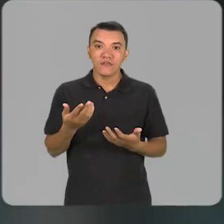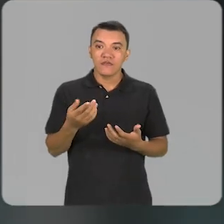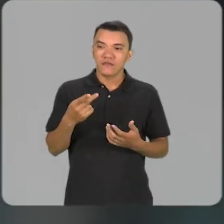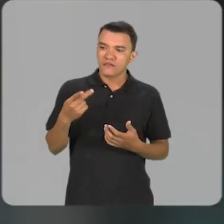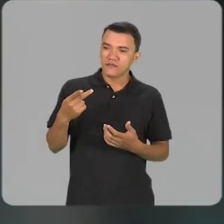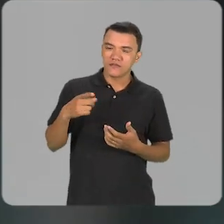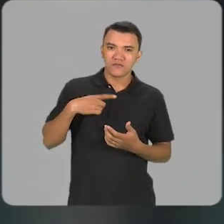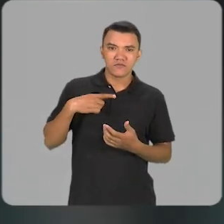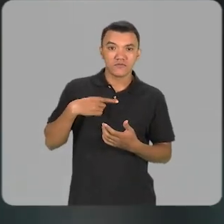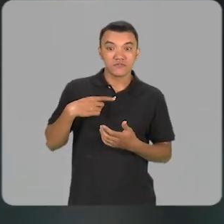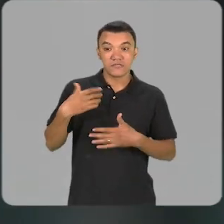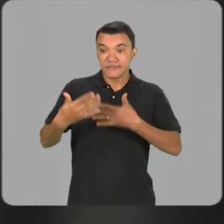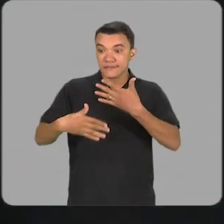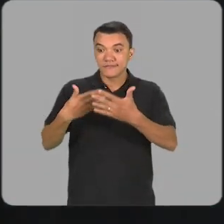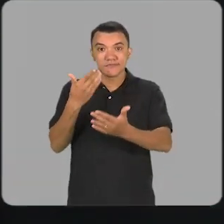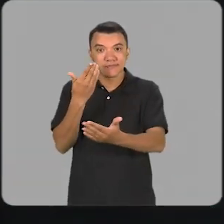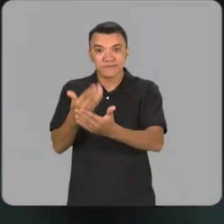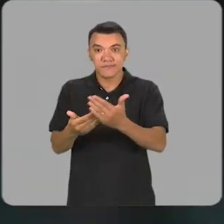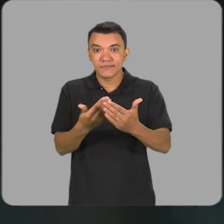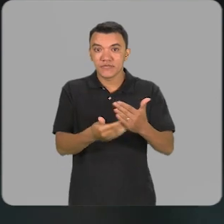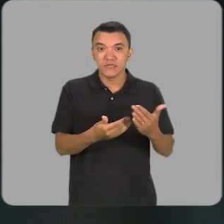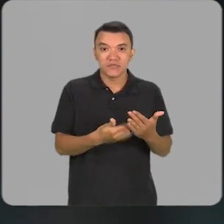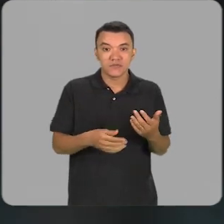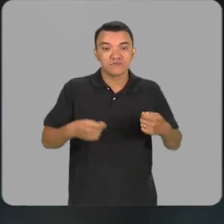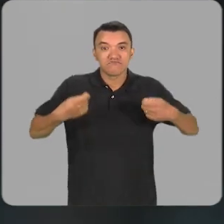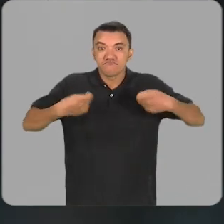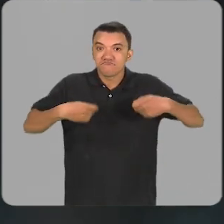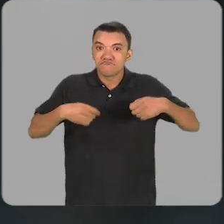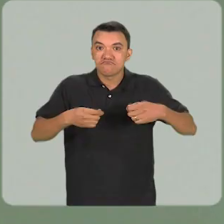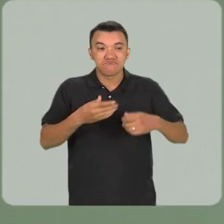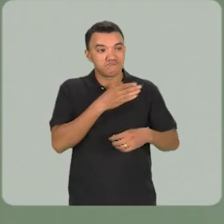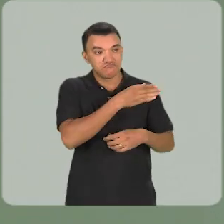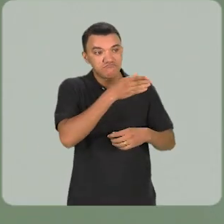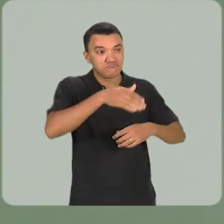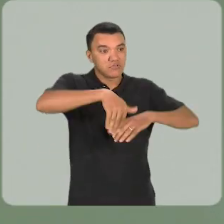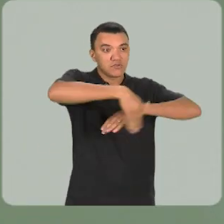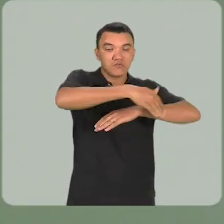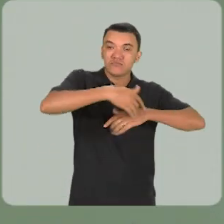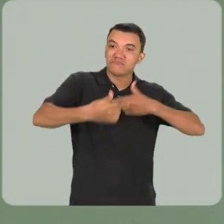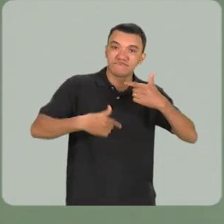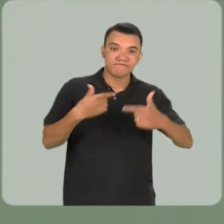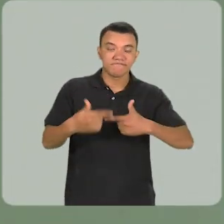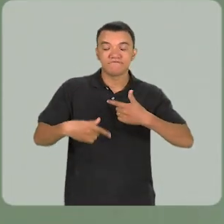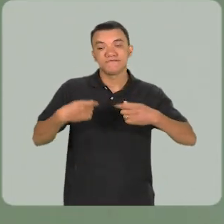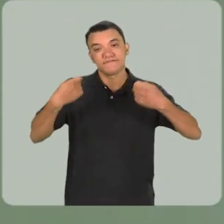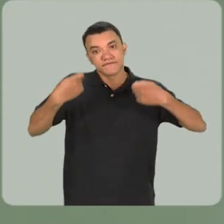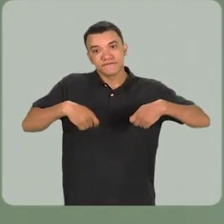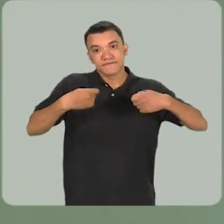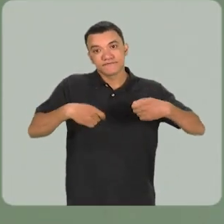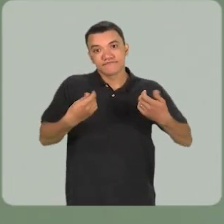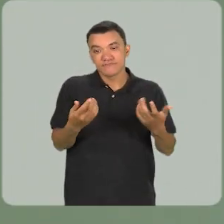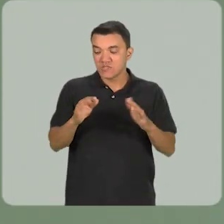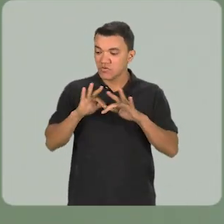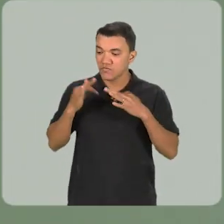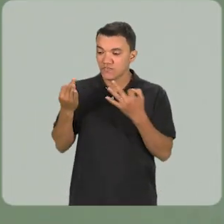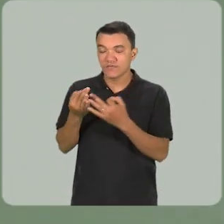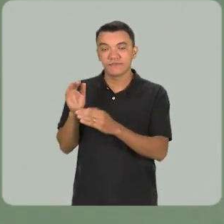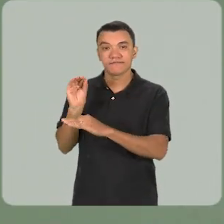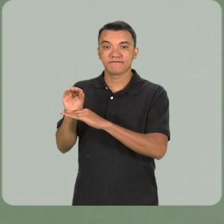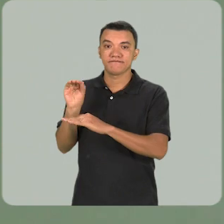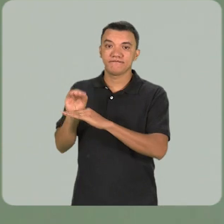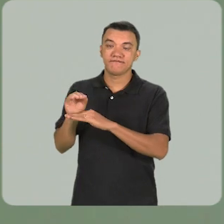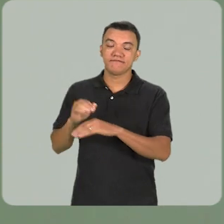e que depois se viu numa situação em que precisou ir para as ruas trabalhar para sustentar a sua